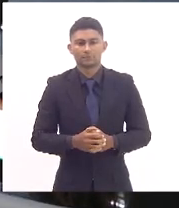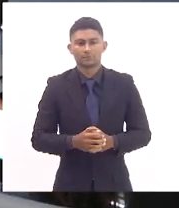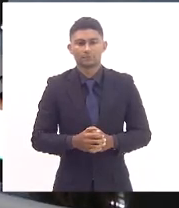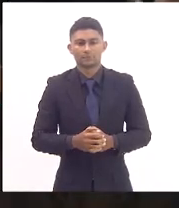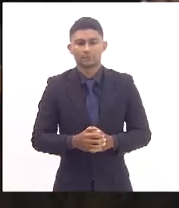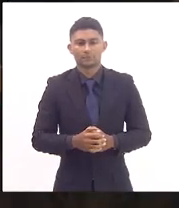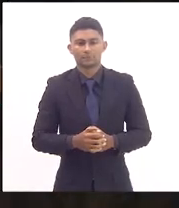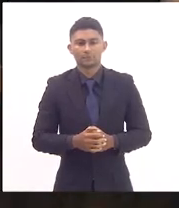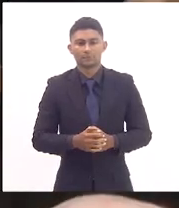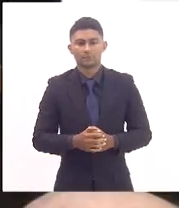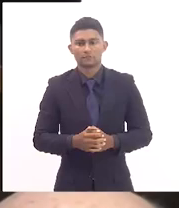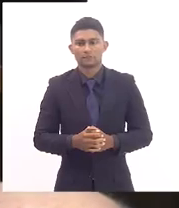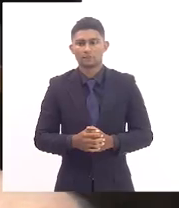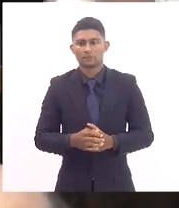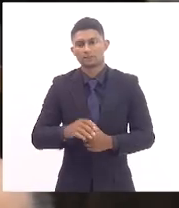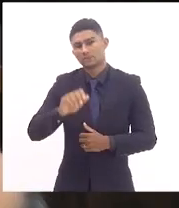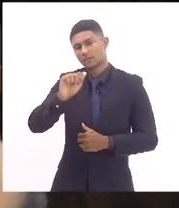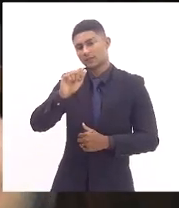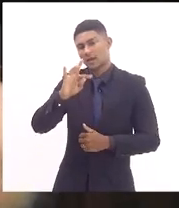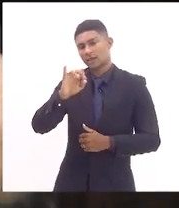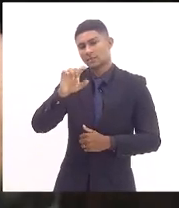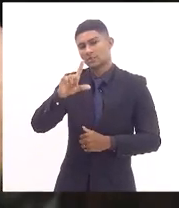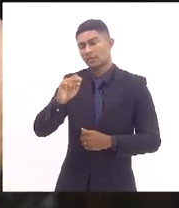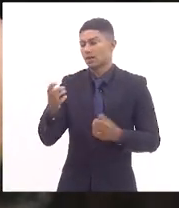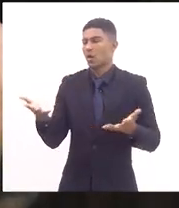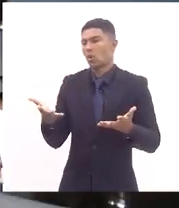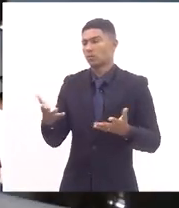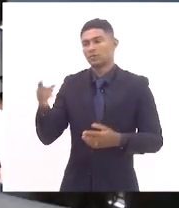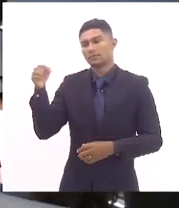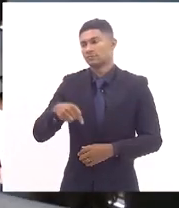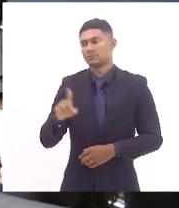attila Nunes não está hoje na área e